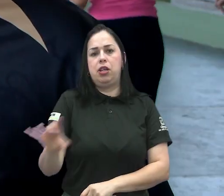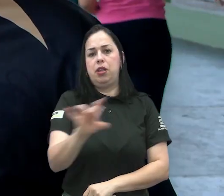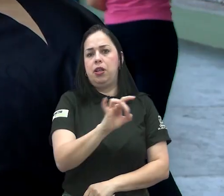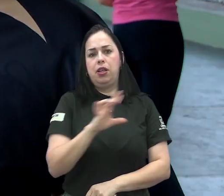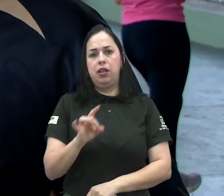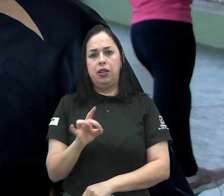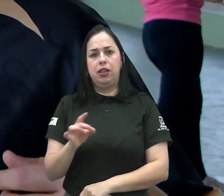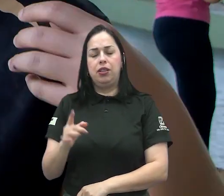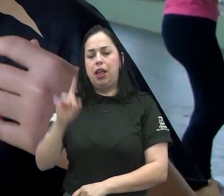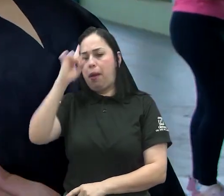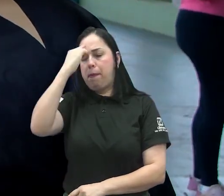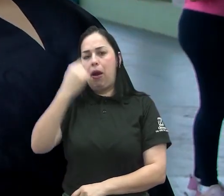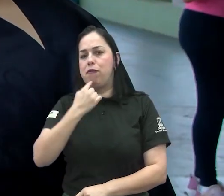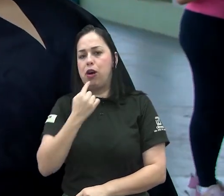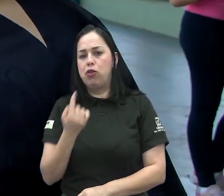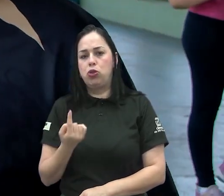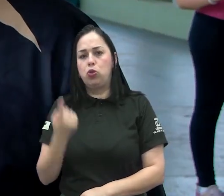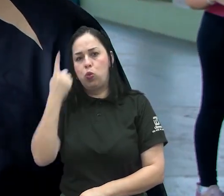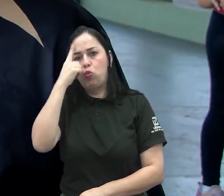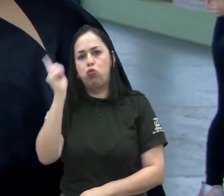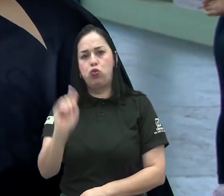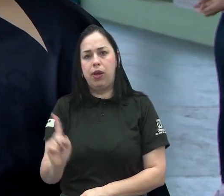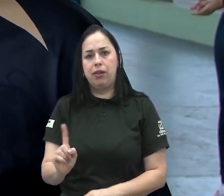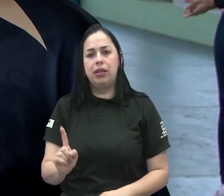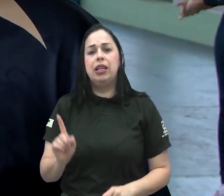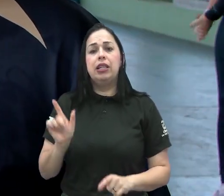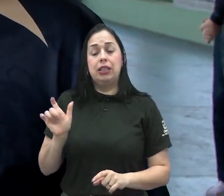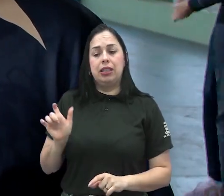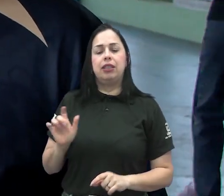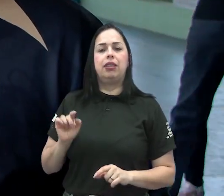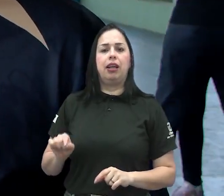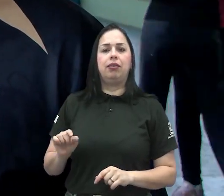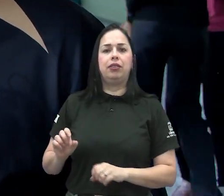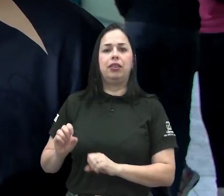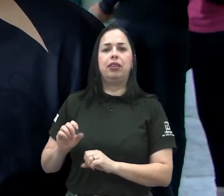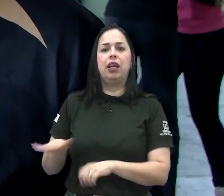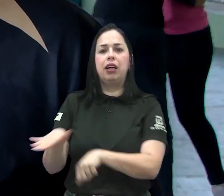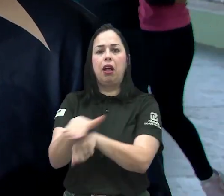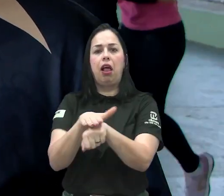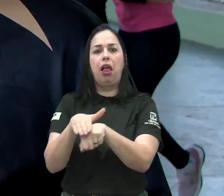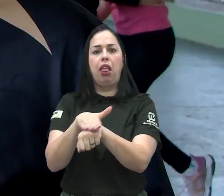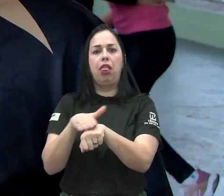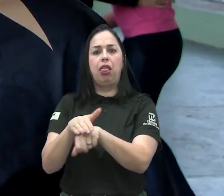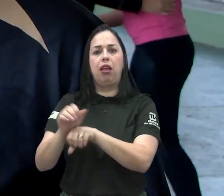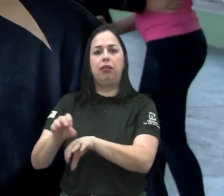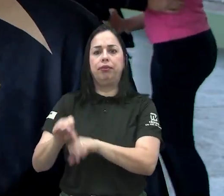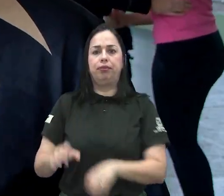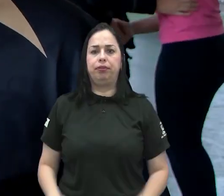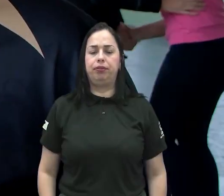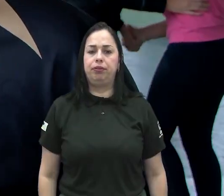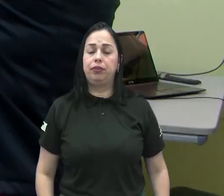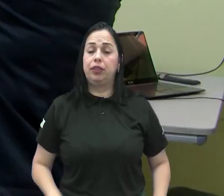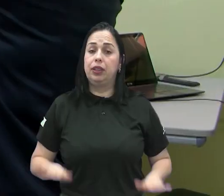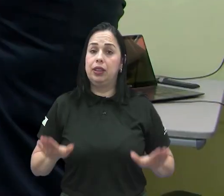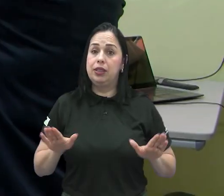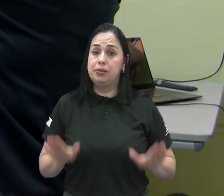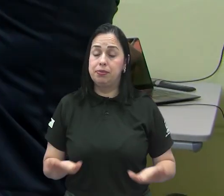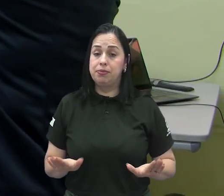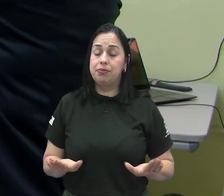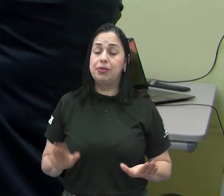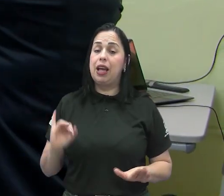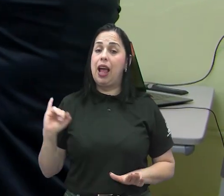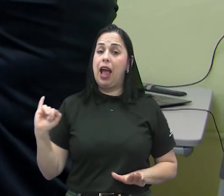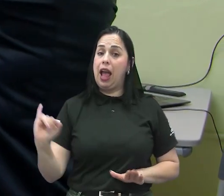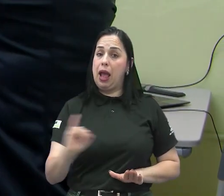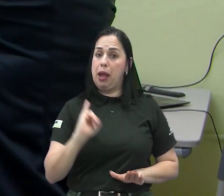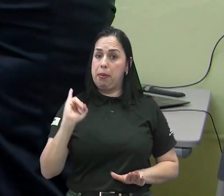cada um, como é a personalidade de cada um para saber aquilo lá. Ele tem um jeito certo de conversar com cada um e ensinar a matéria. Mesmo com